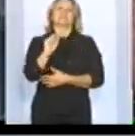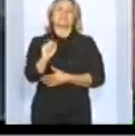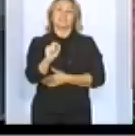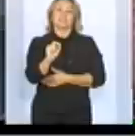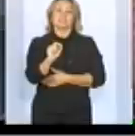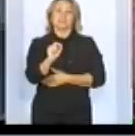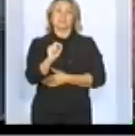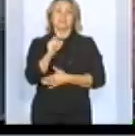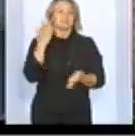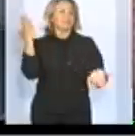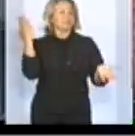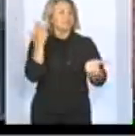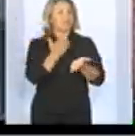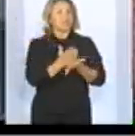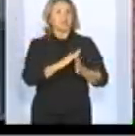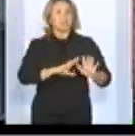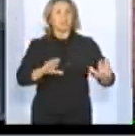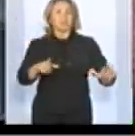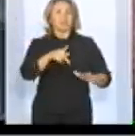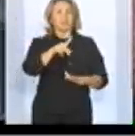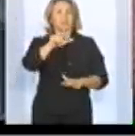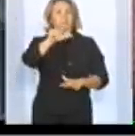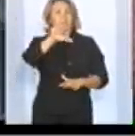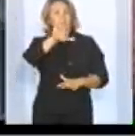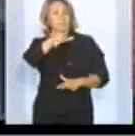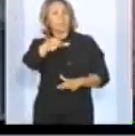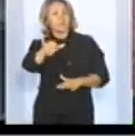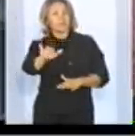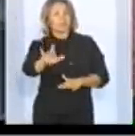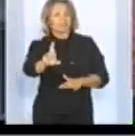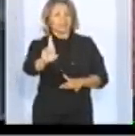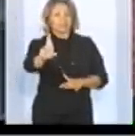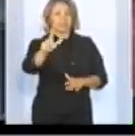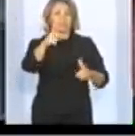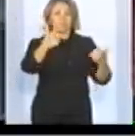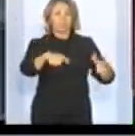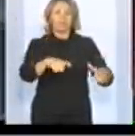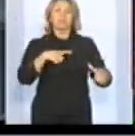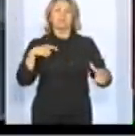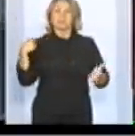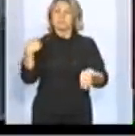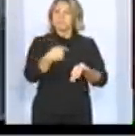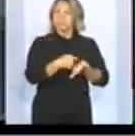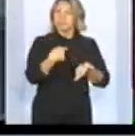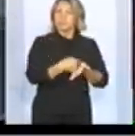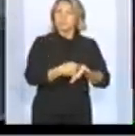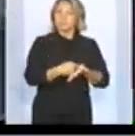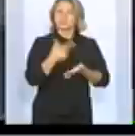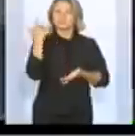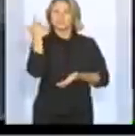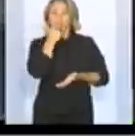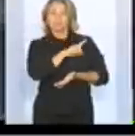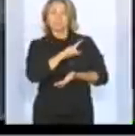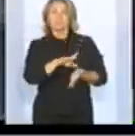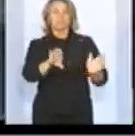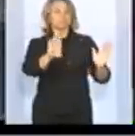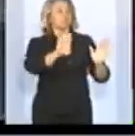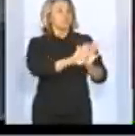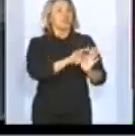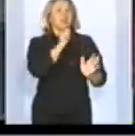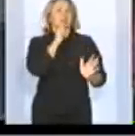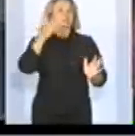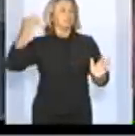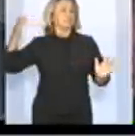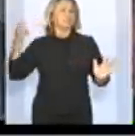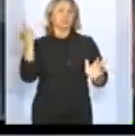esse grande player, esse player local, que esteve lá, investiu e conseguiu chegar aonde nem era viável para